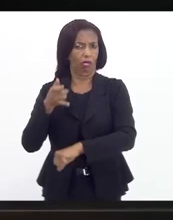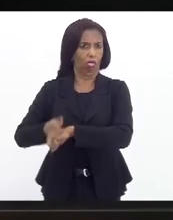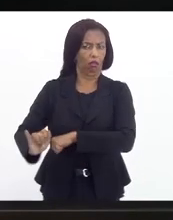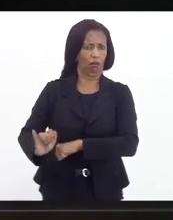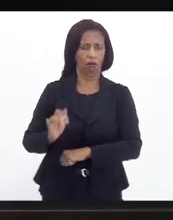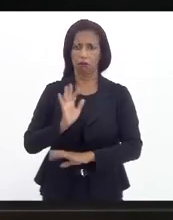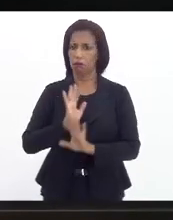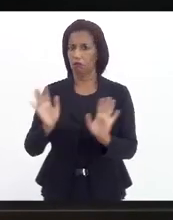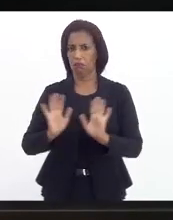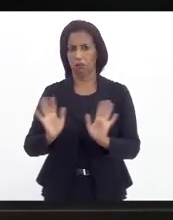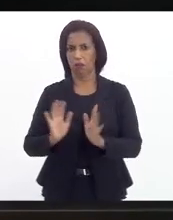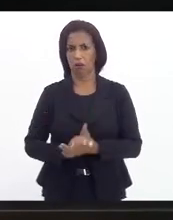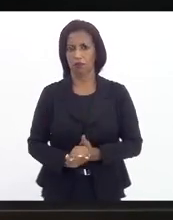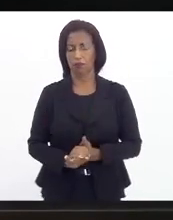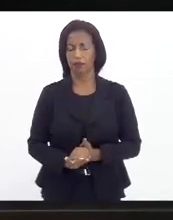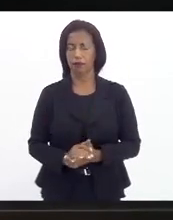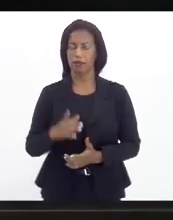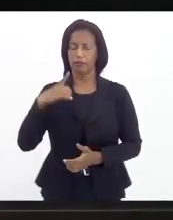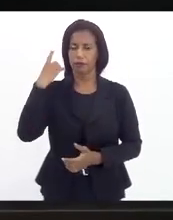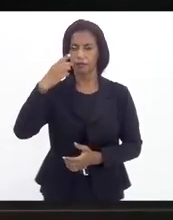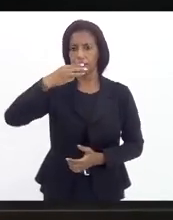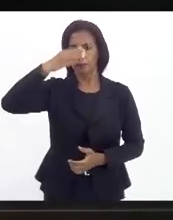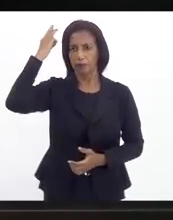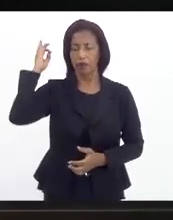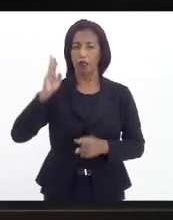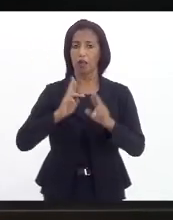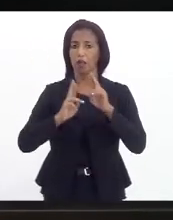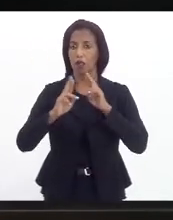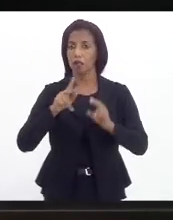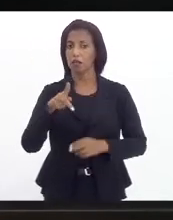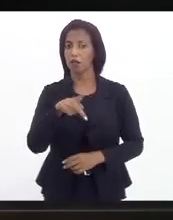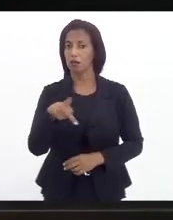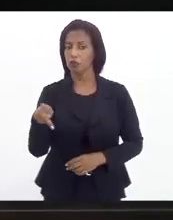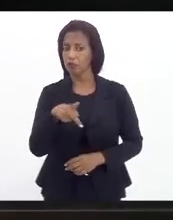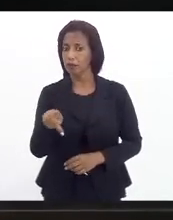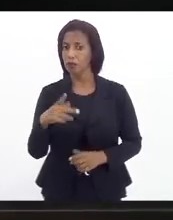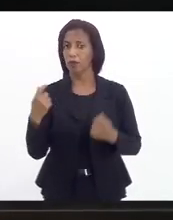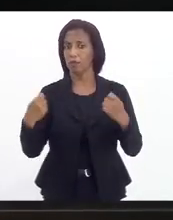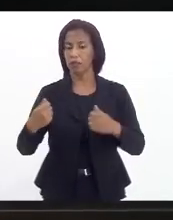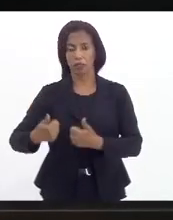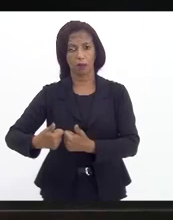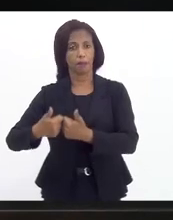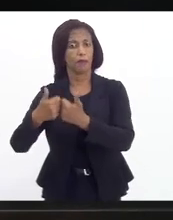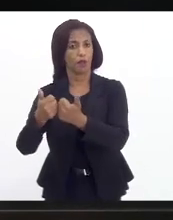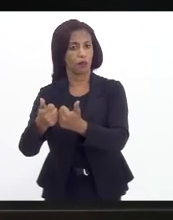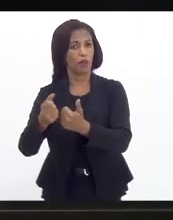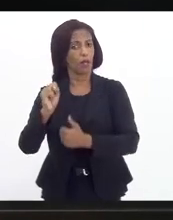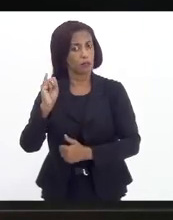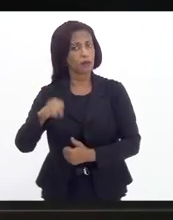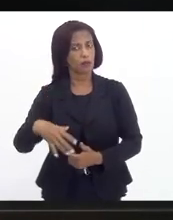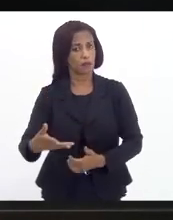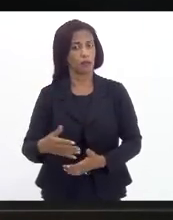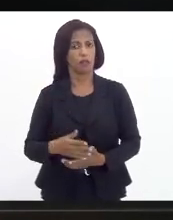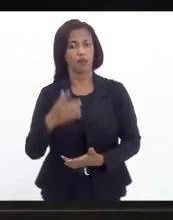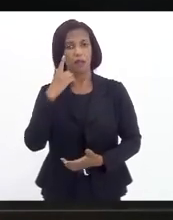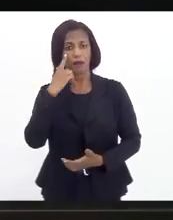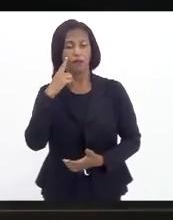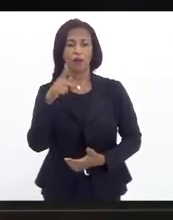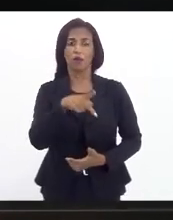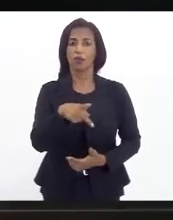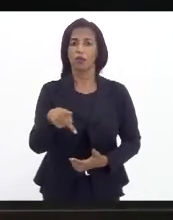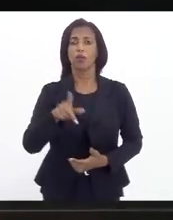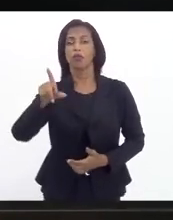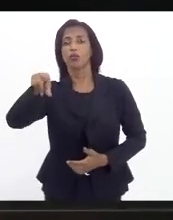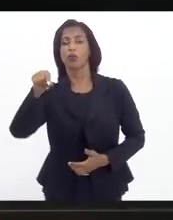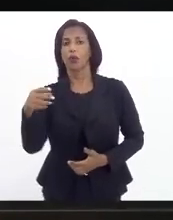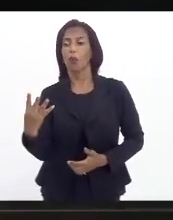E há, deputado Márcio, em relação aos professores, eu acho que a gente precisa melhorar, ver, das professores que optaram